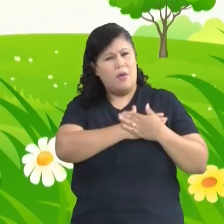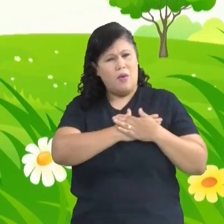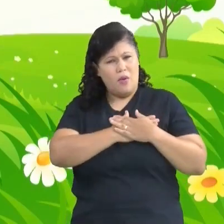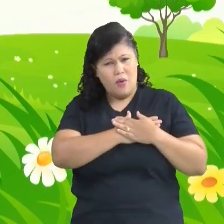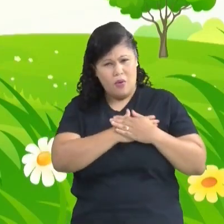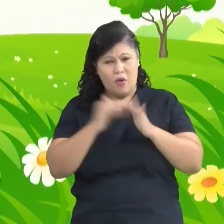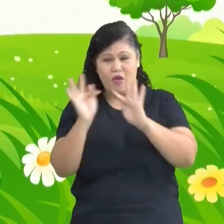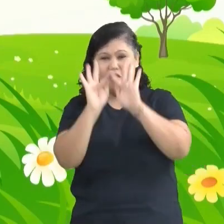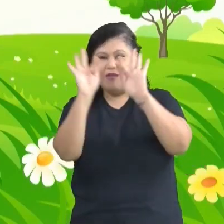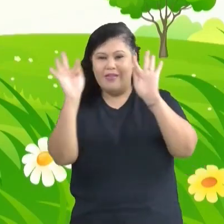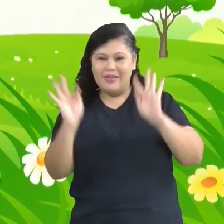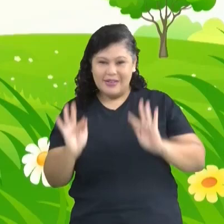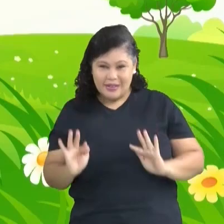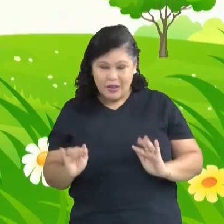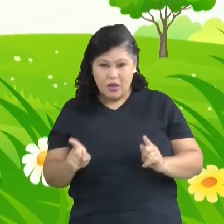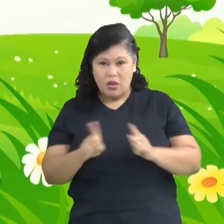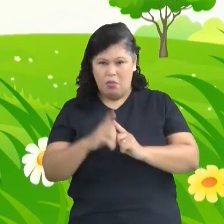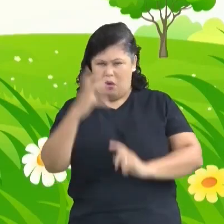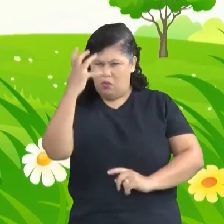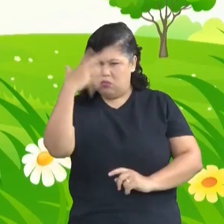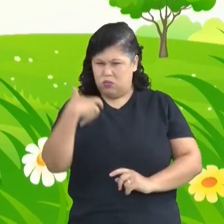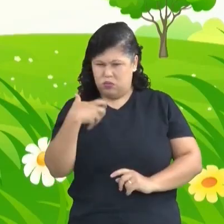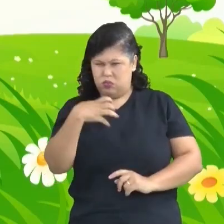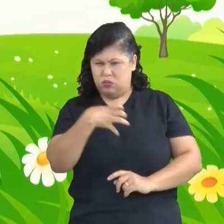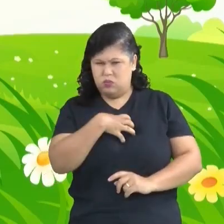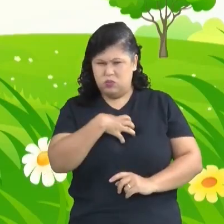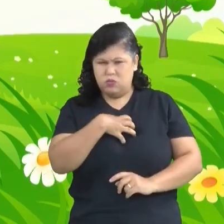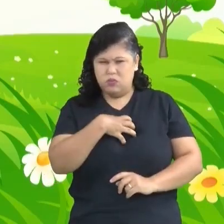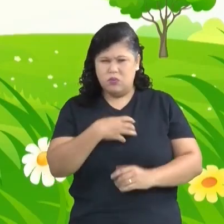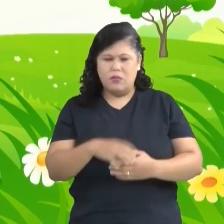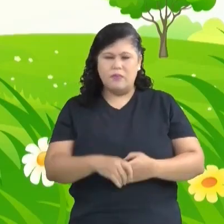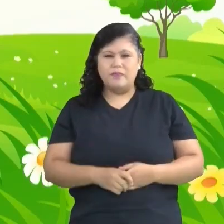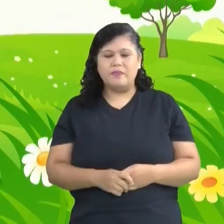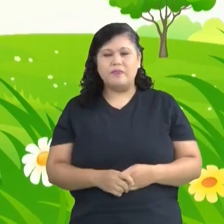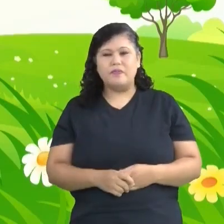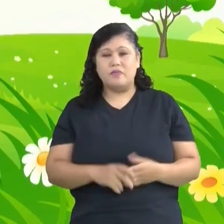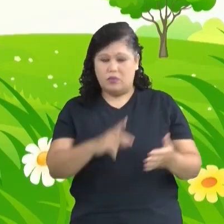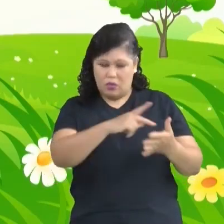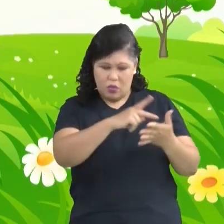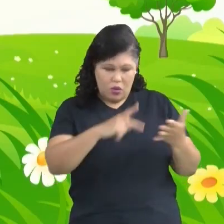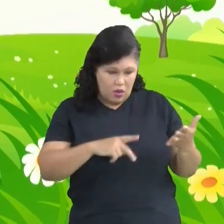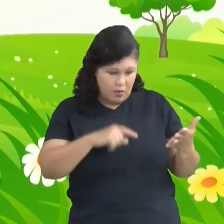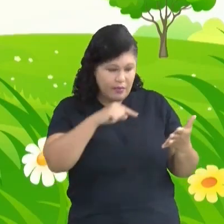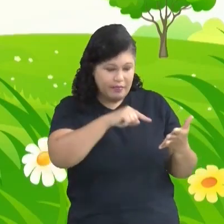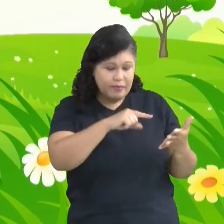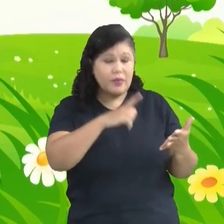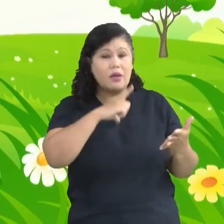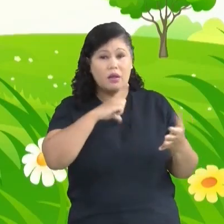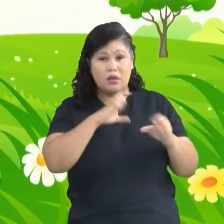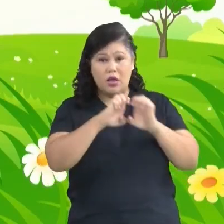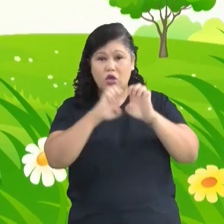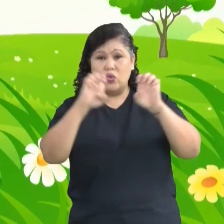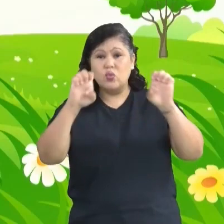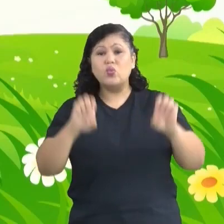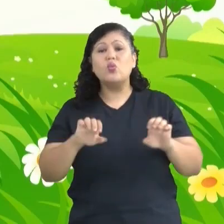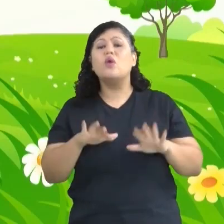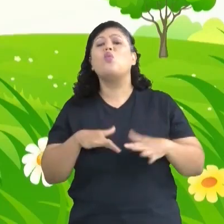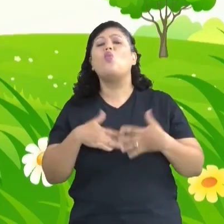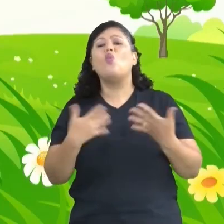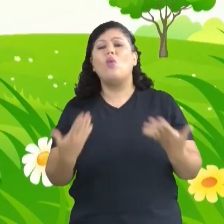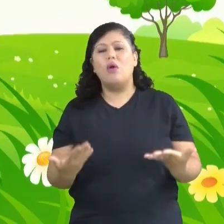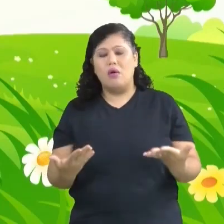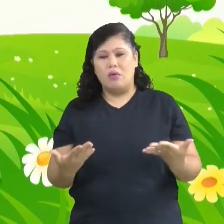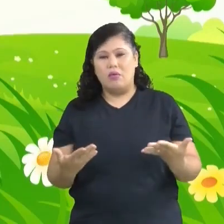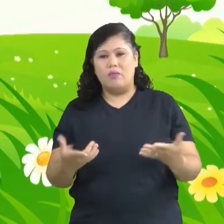felicidade, que mais? A raiva também. E o poema, ele é estruturado de qual forma? Vocês se lembram? Ele tem